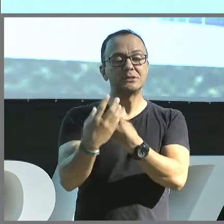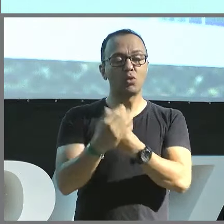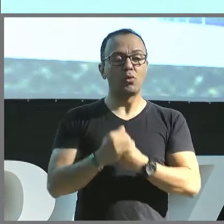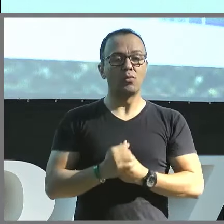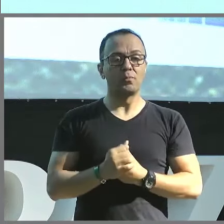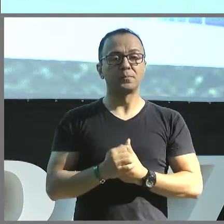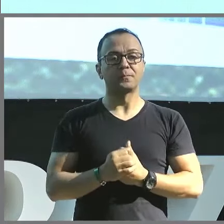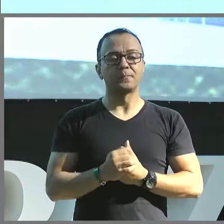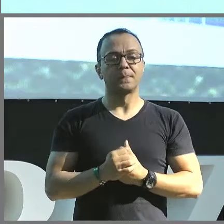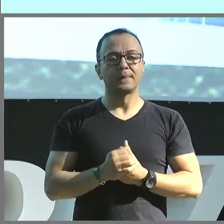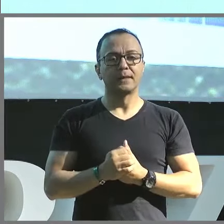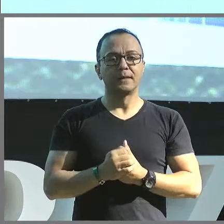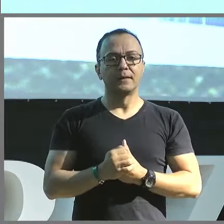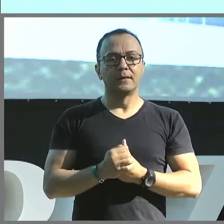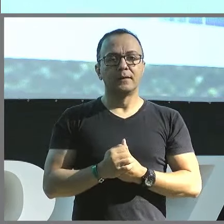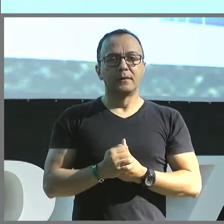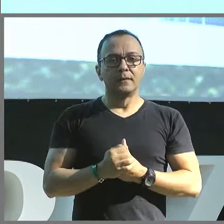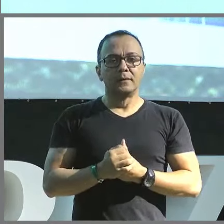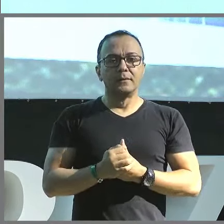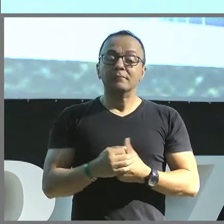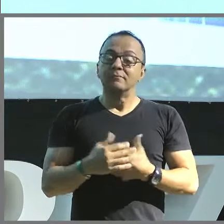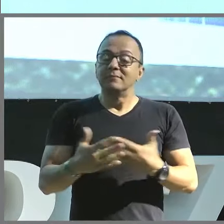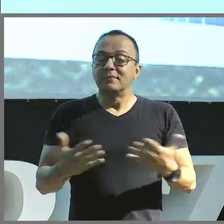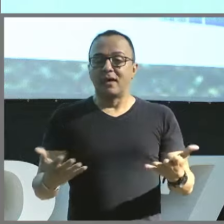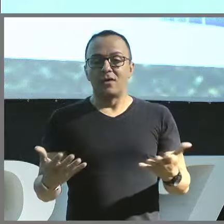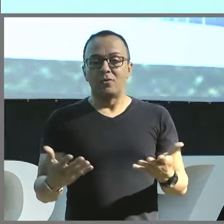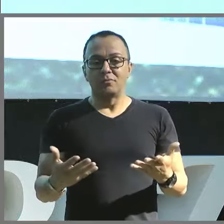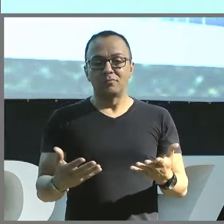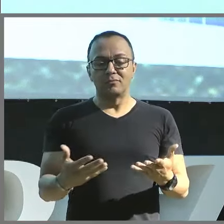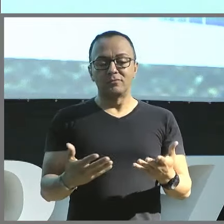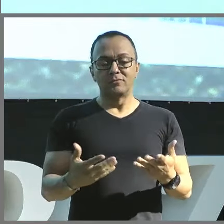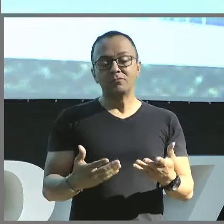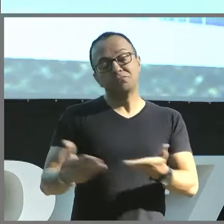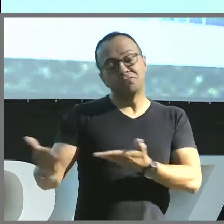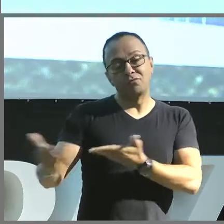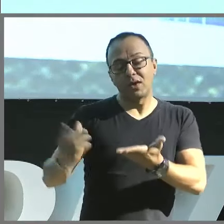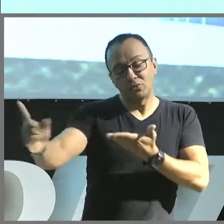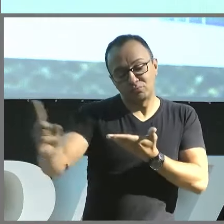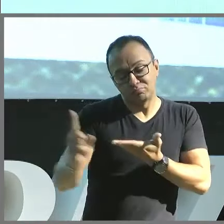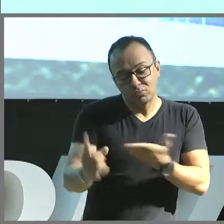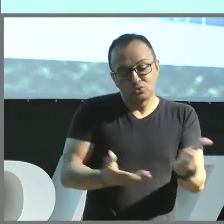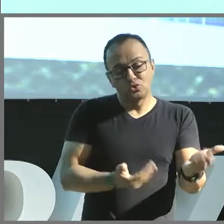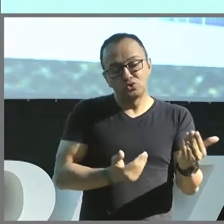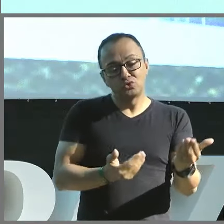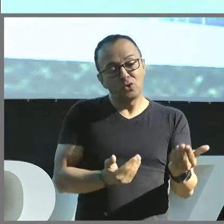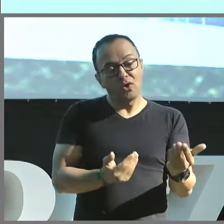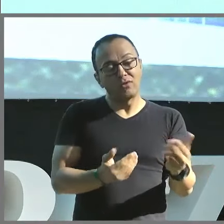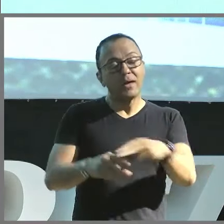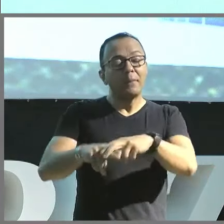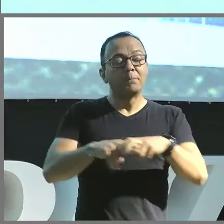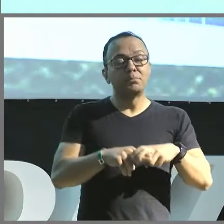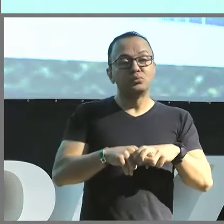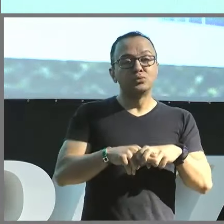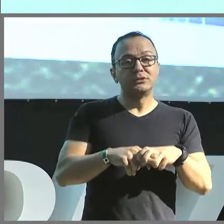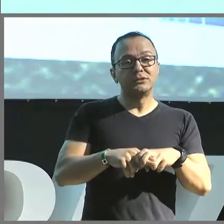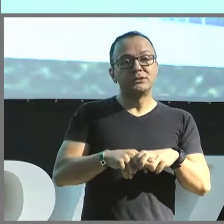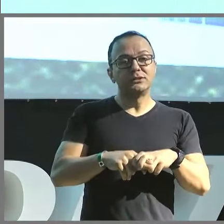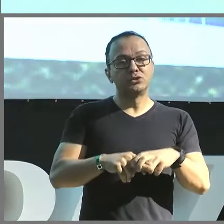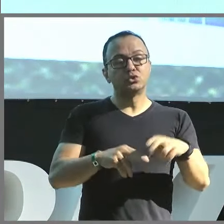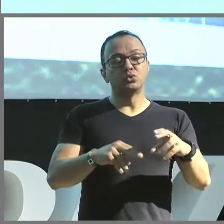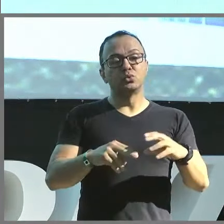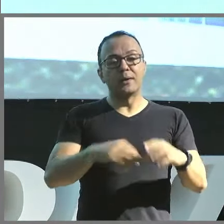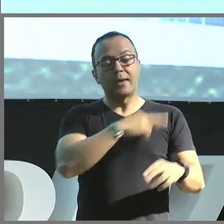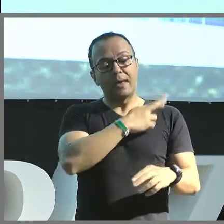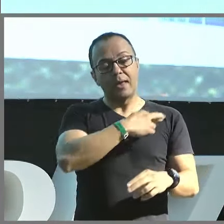ter, atendendo o jovem. O Espiritismo não pode ter preconceito com o jovem, com a